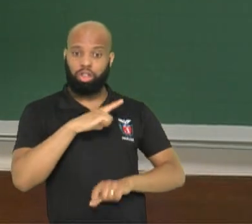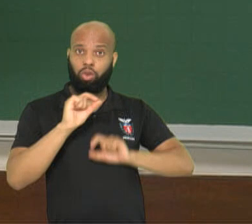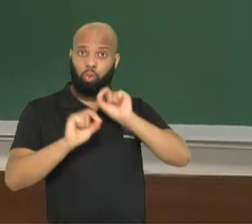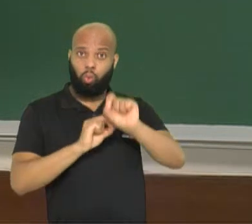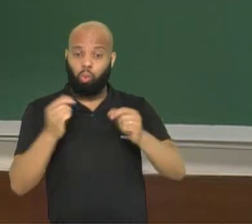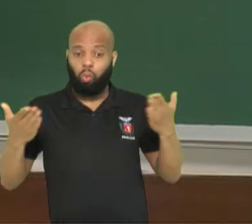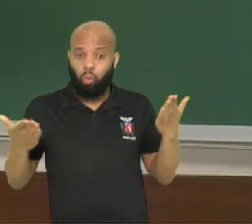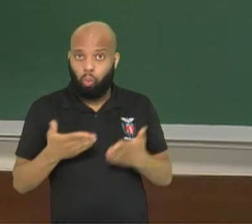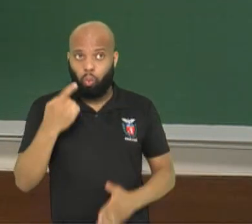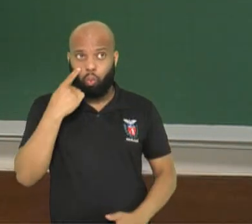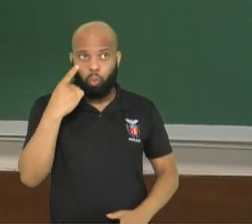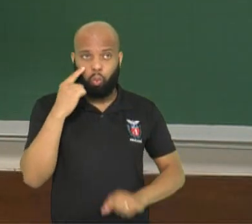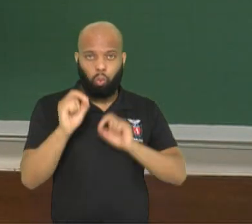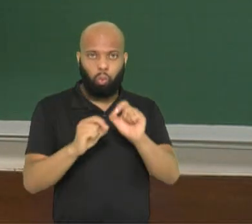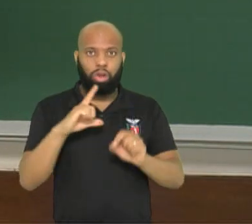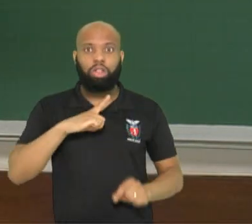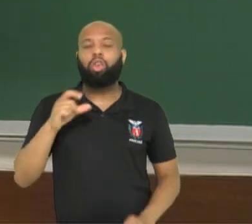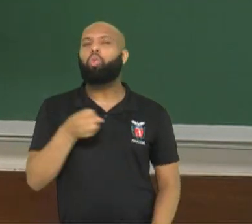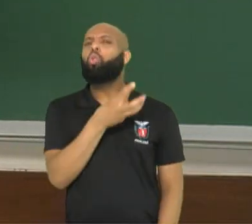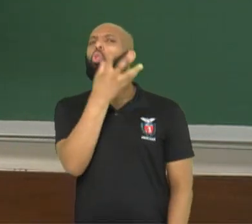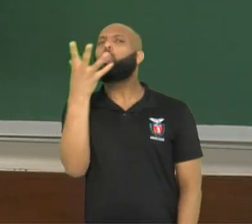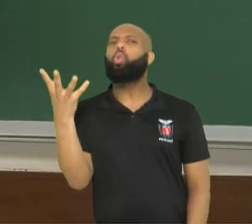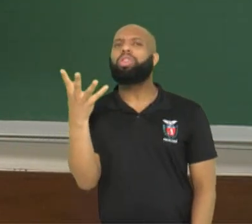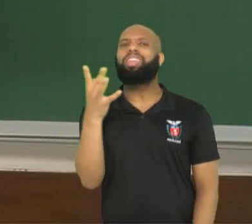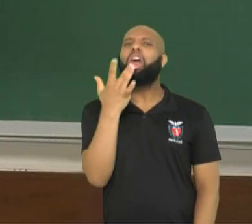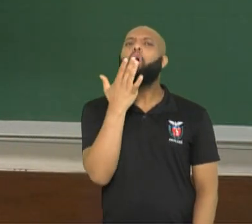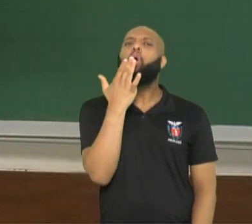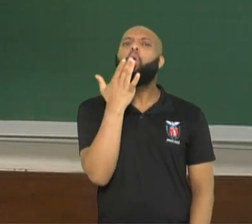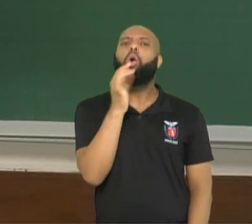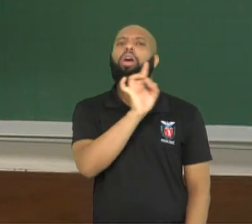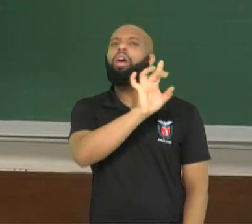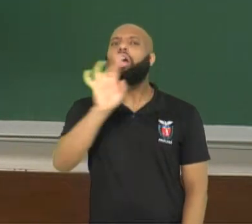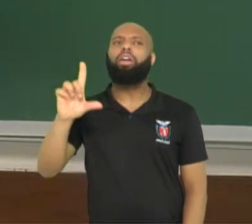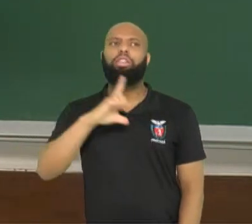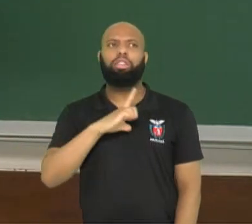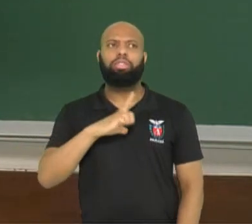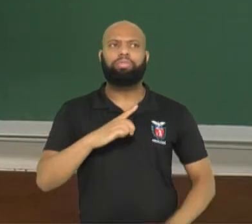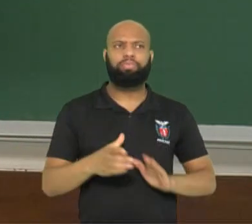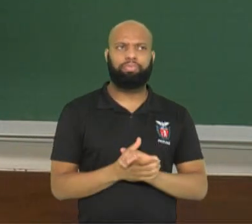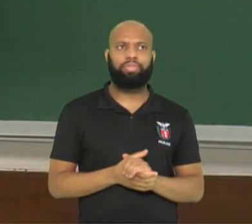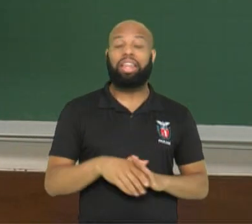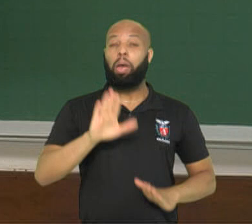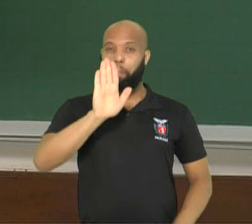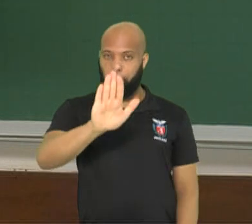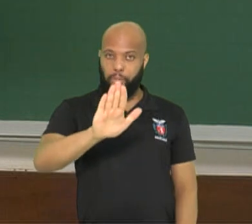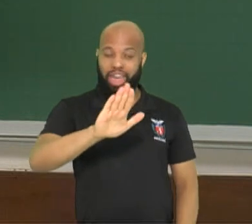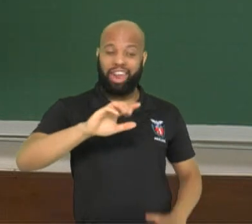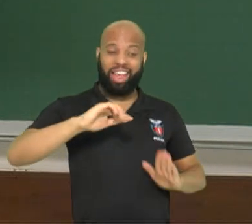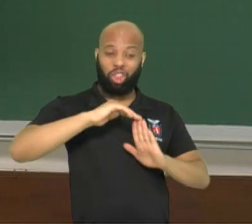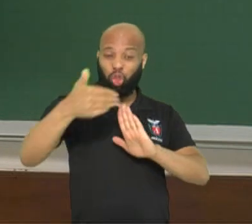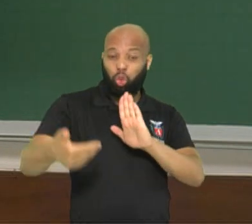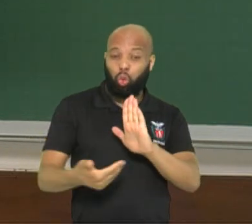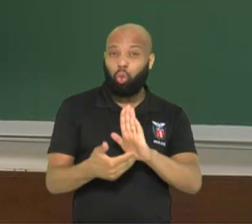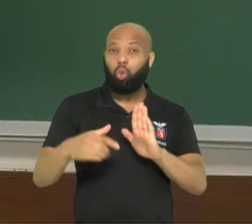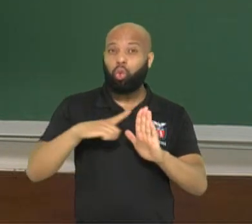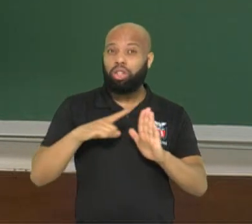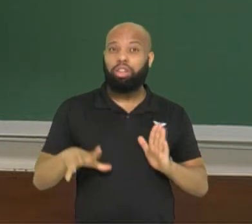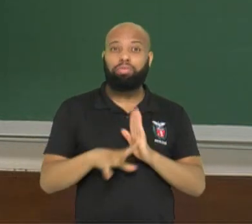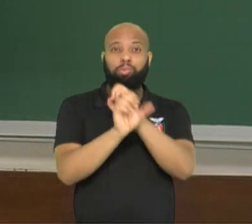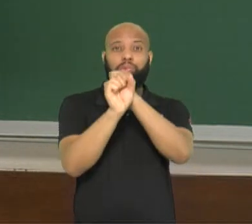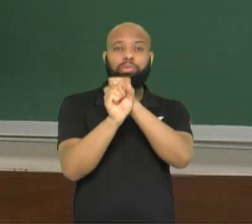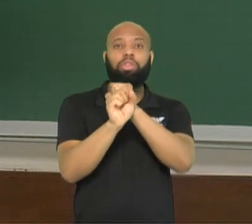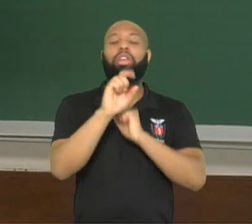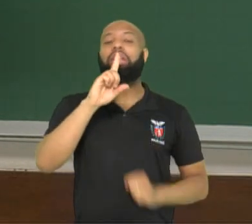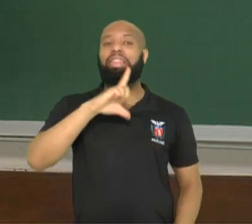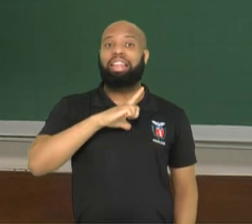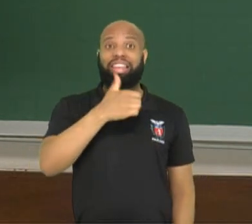nesse exercício é quantos segmentos amarelos, aliás, quantas partes eu tenho nessa roleta? 10,